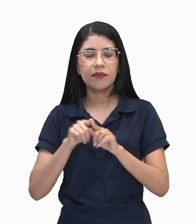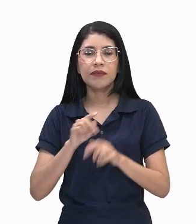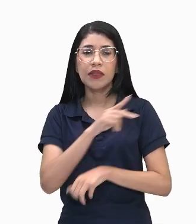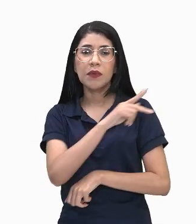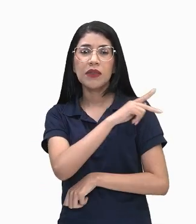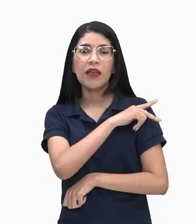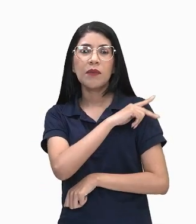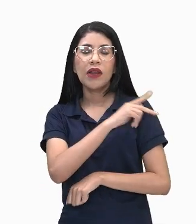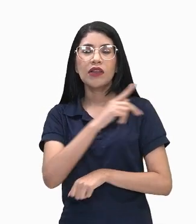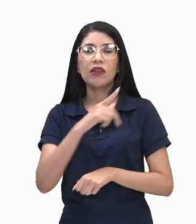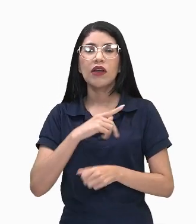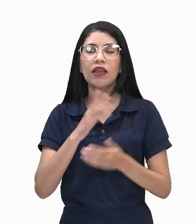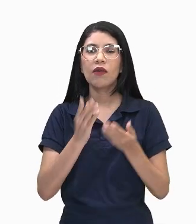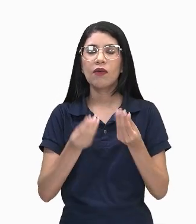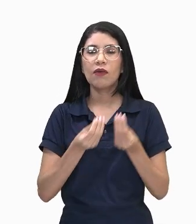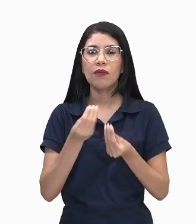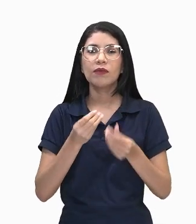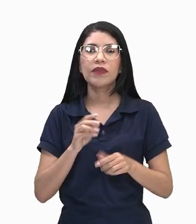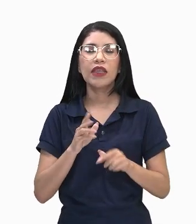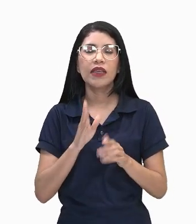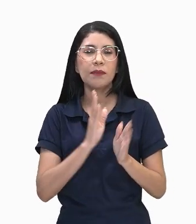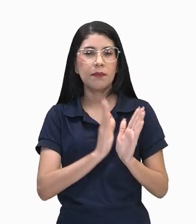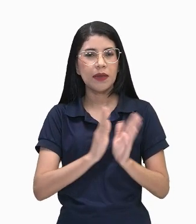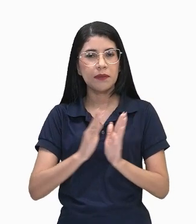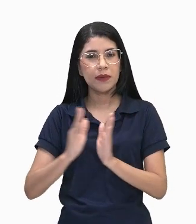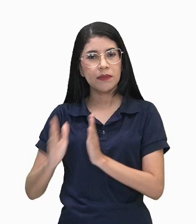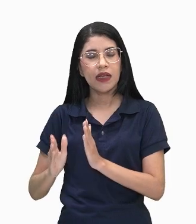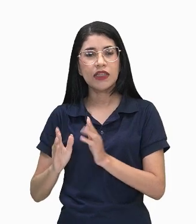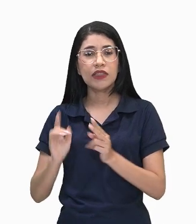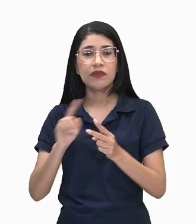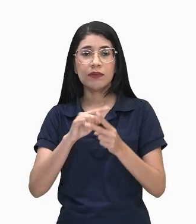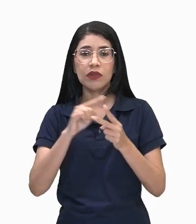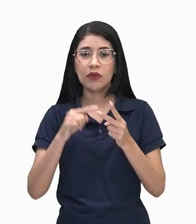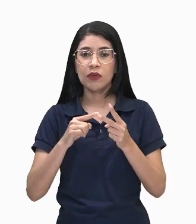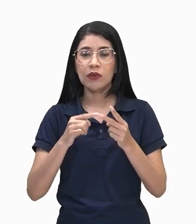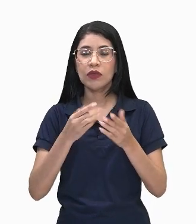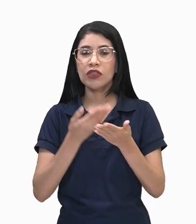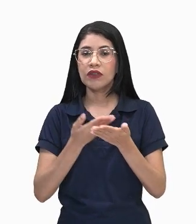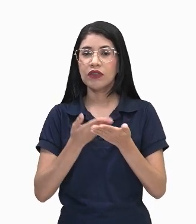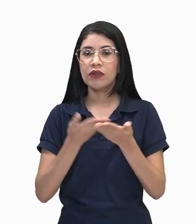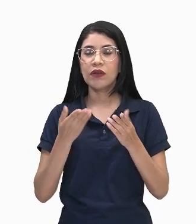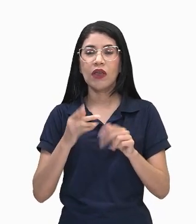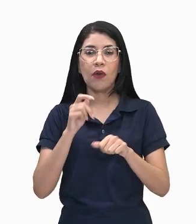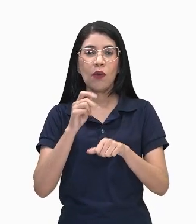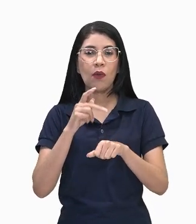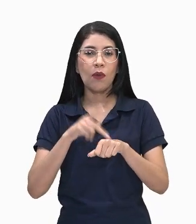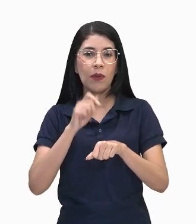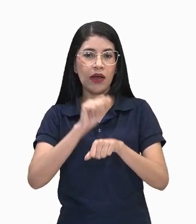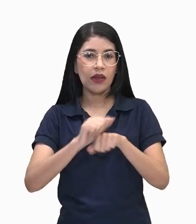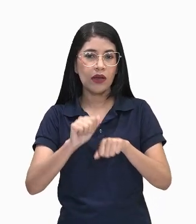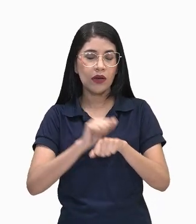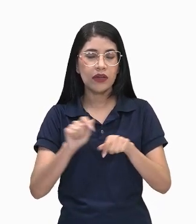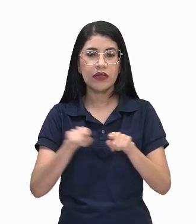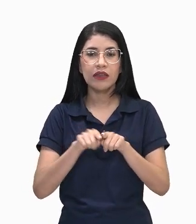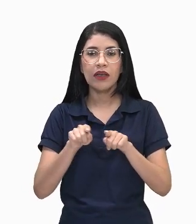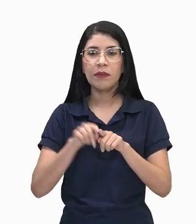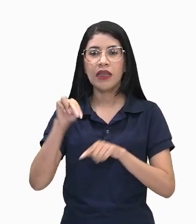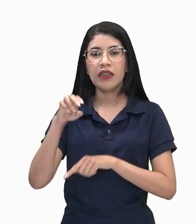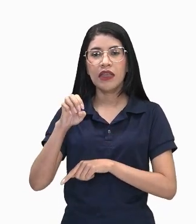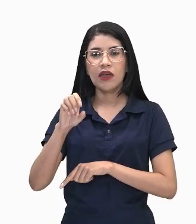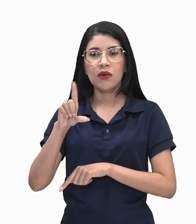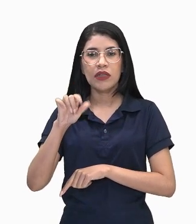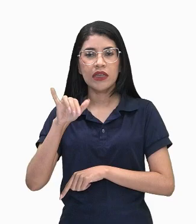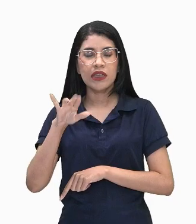é dividida em períodos. Vamos analisar dois períodos, que é o Paleolítico e Neolítico. Também existe a Idade